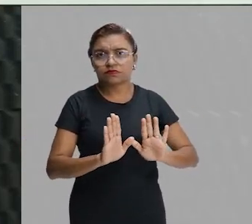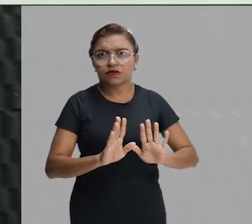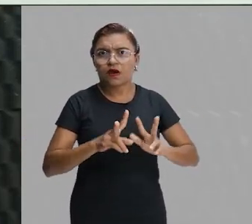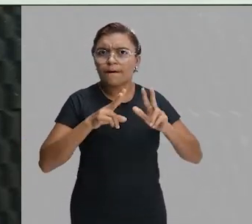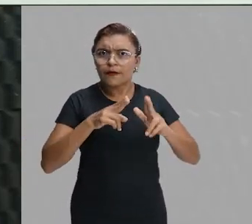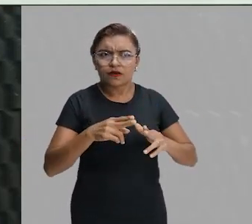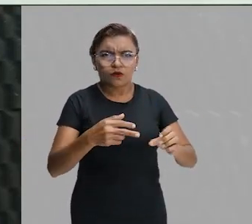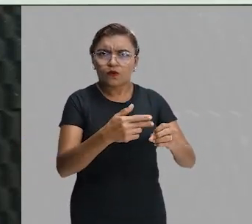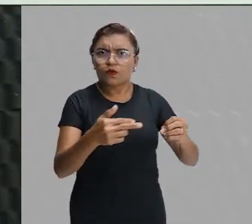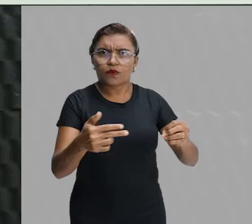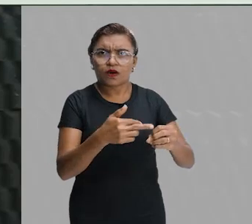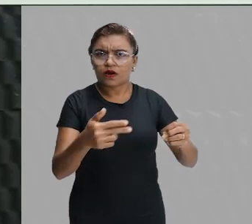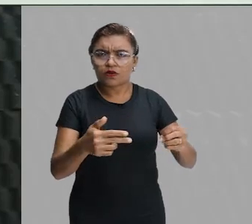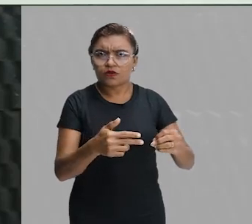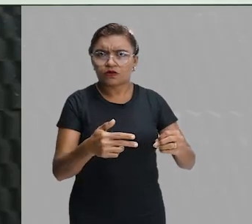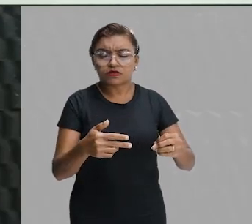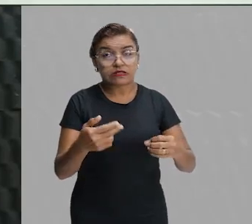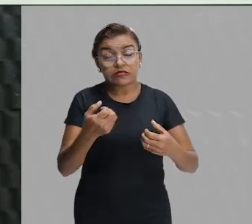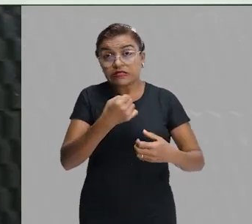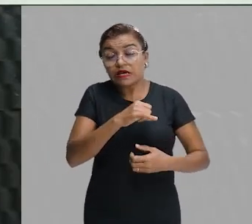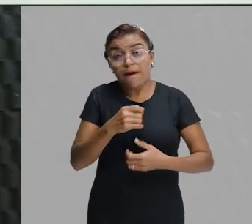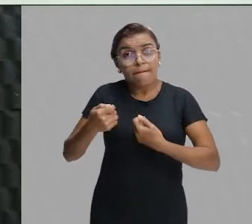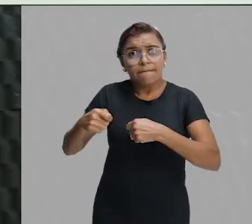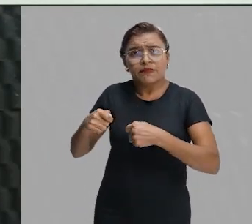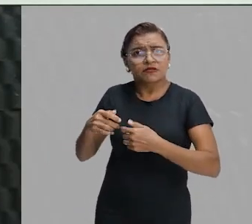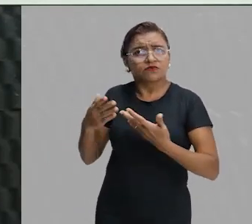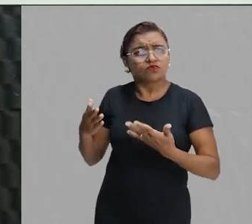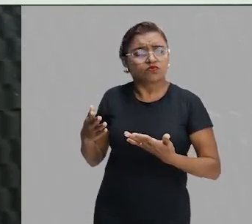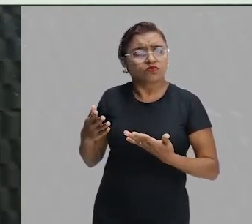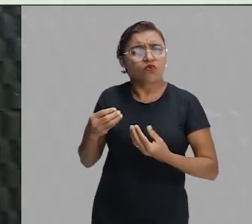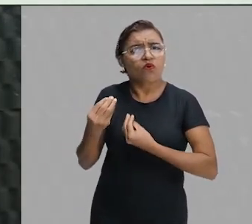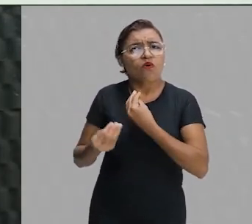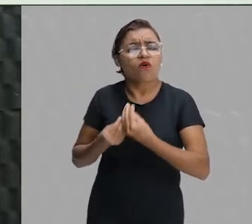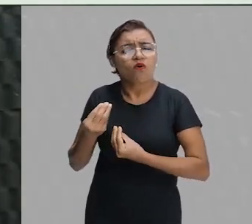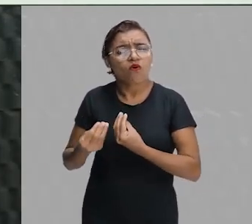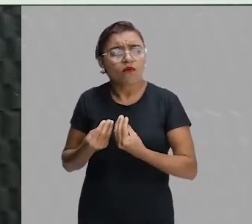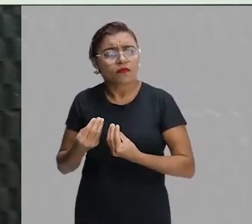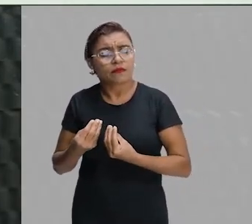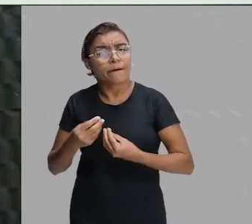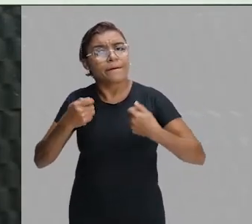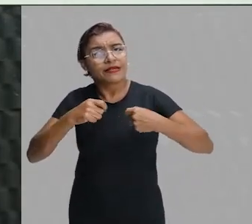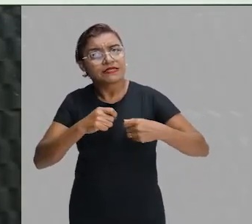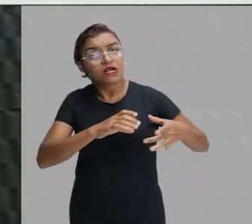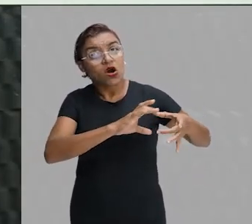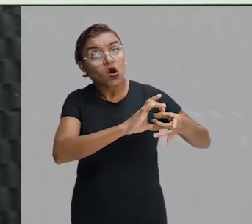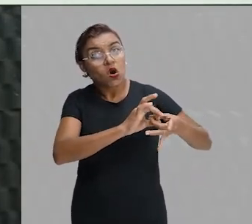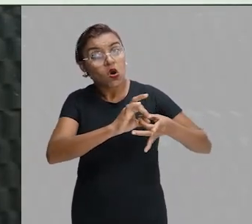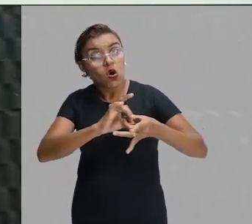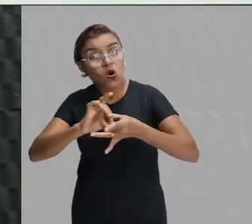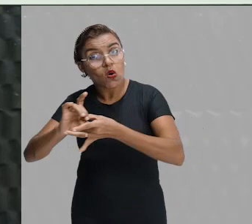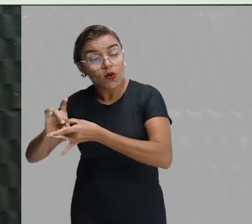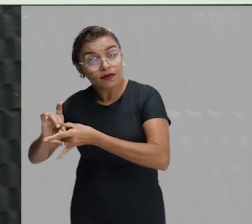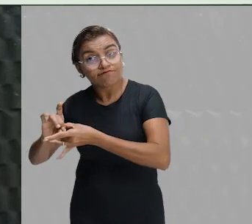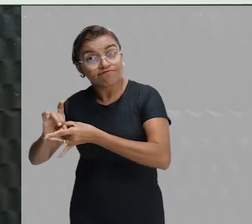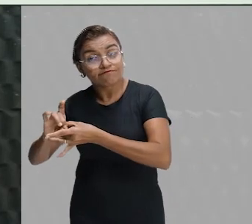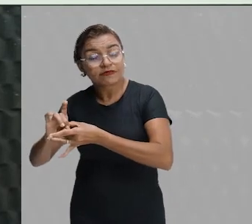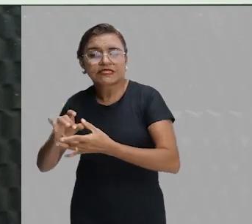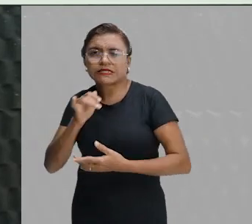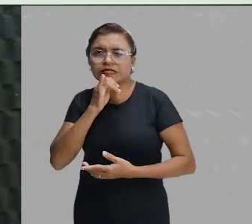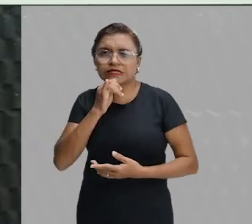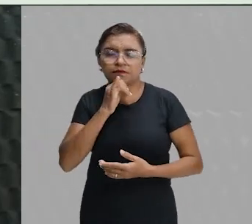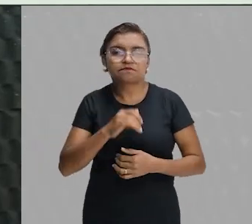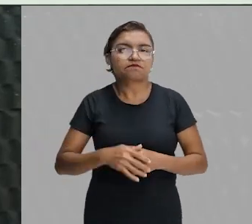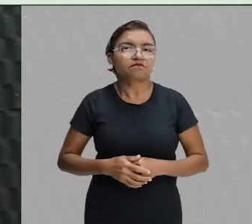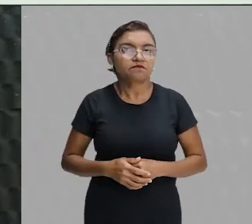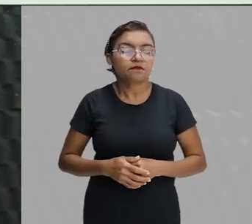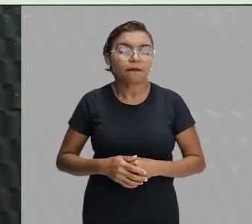mesma coisa sem necessariamente ter, ok, uma coerência dentro desse processo. Então, se eu digo